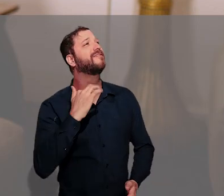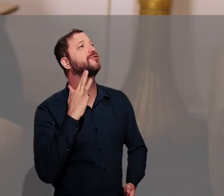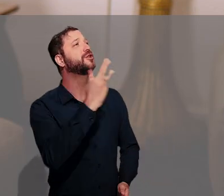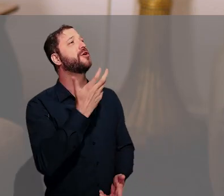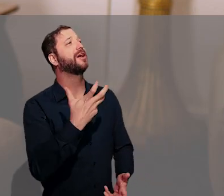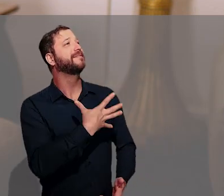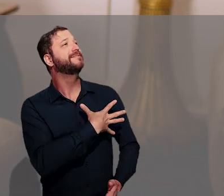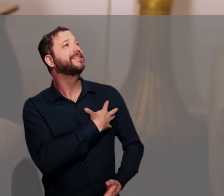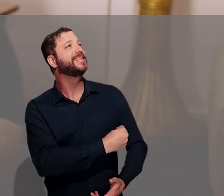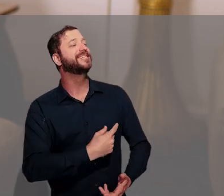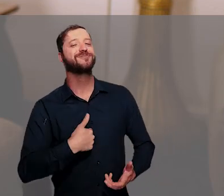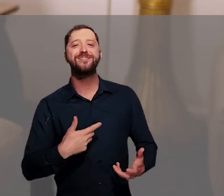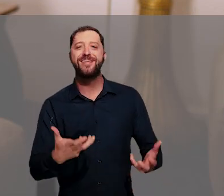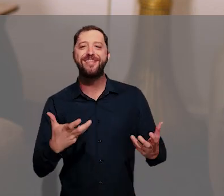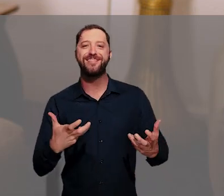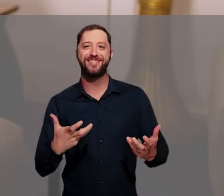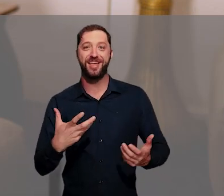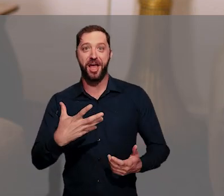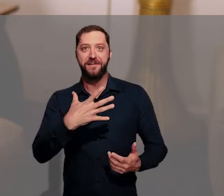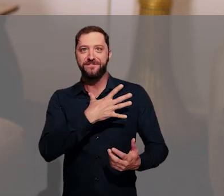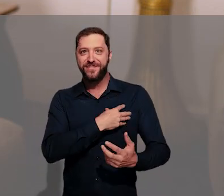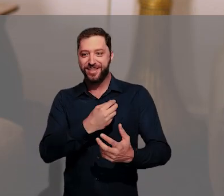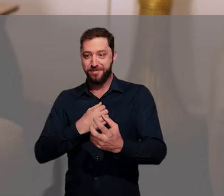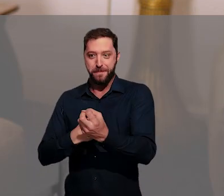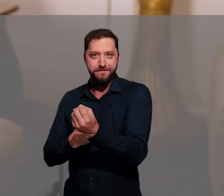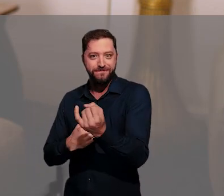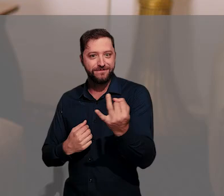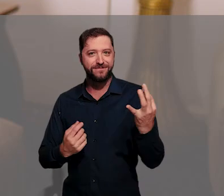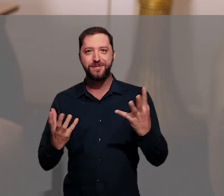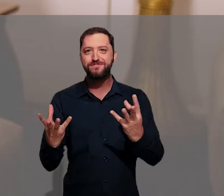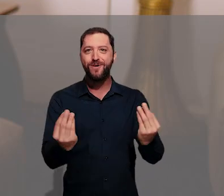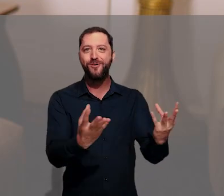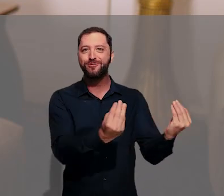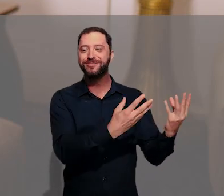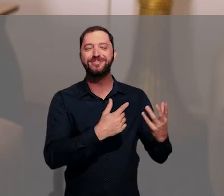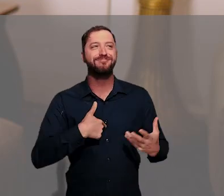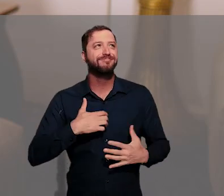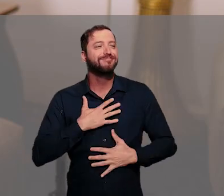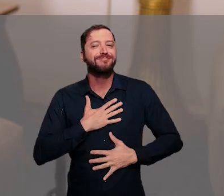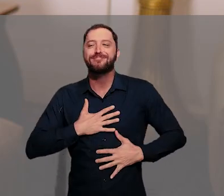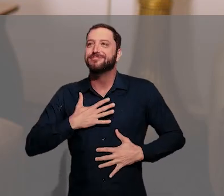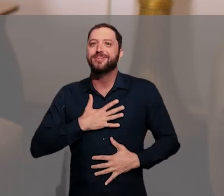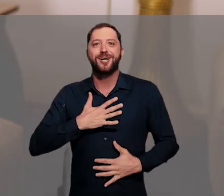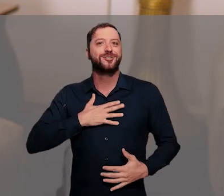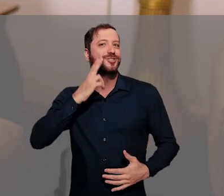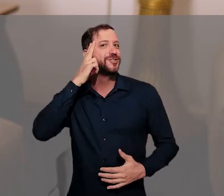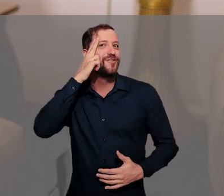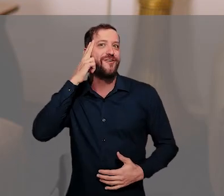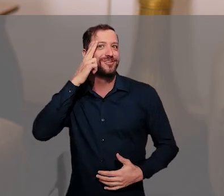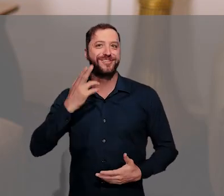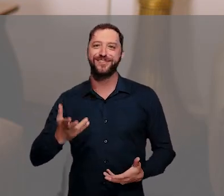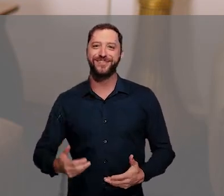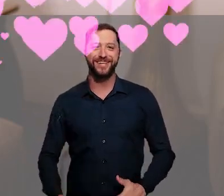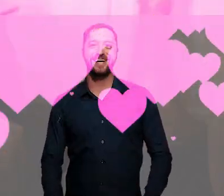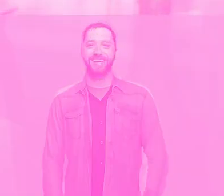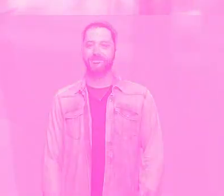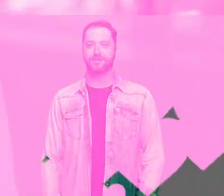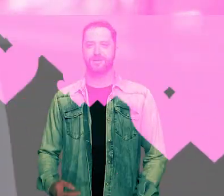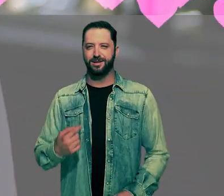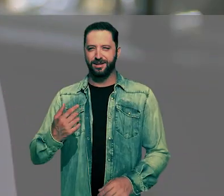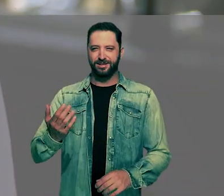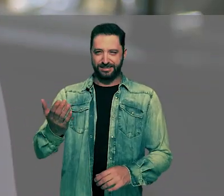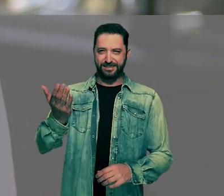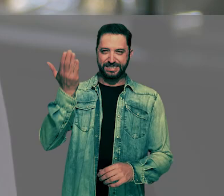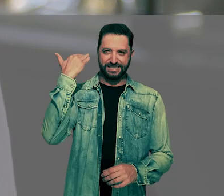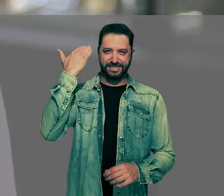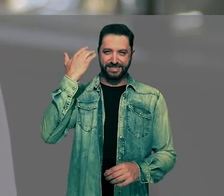ser mãe. Então, ter uma família numerosa com muitos filhos, sim, é meu maior sonho de consumo.